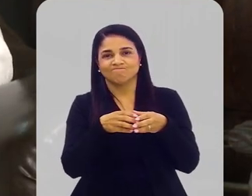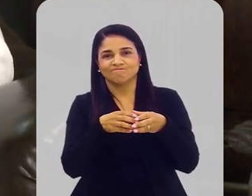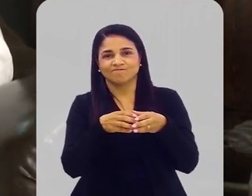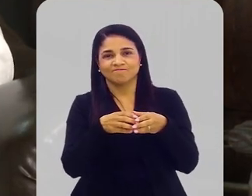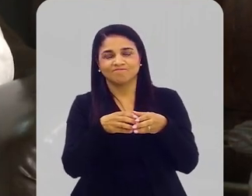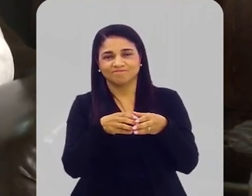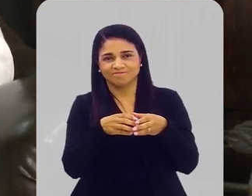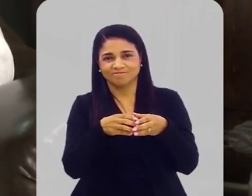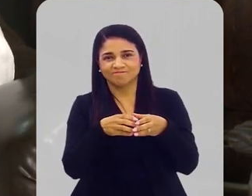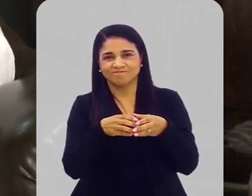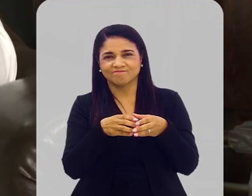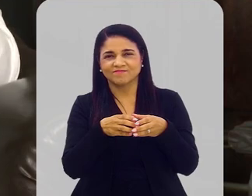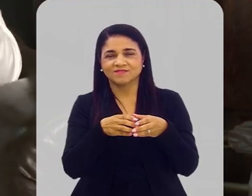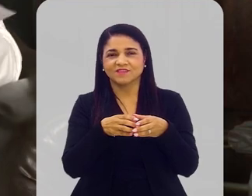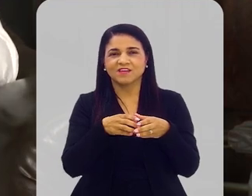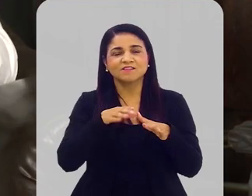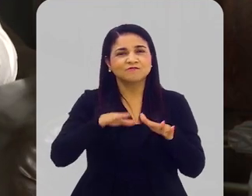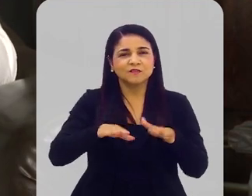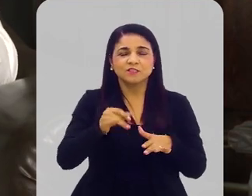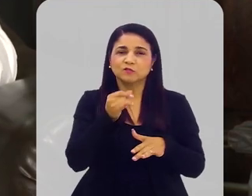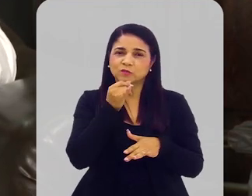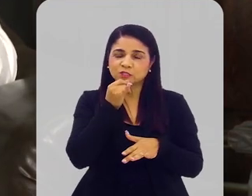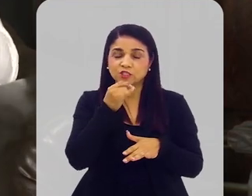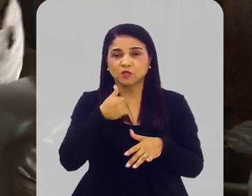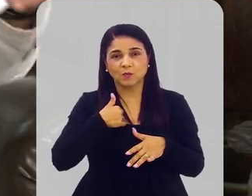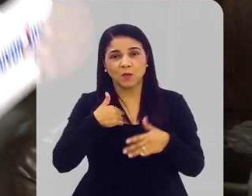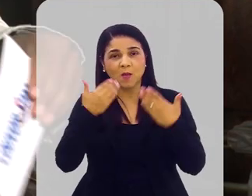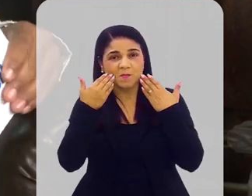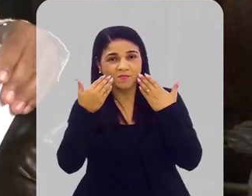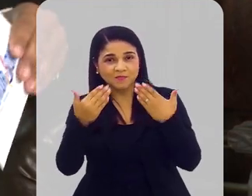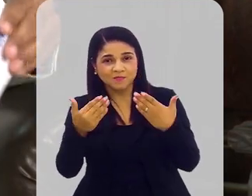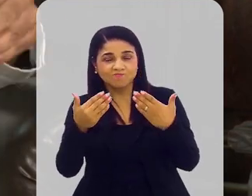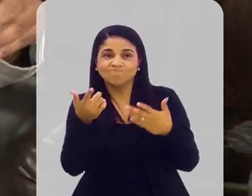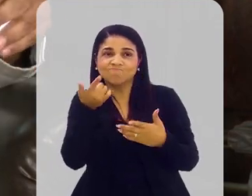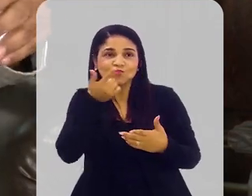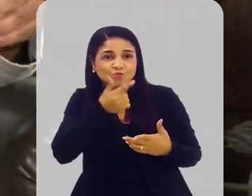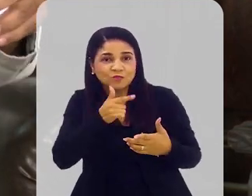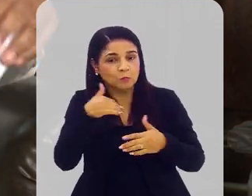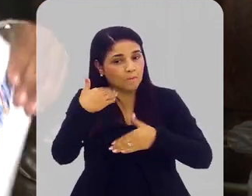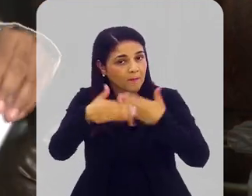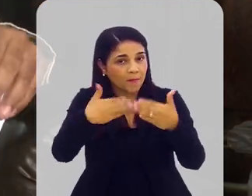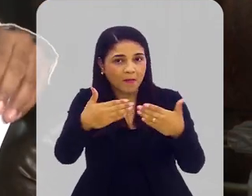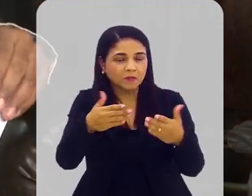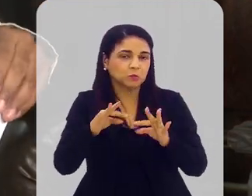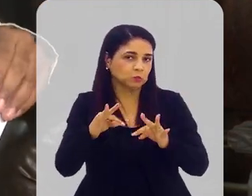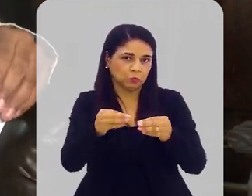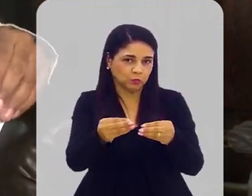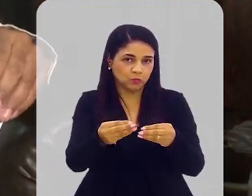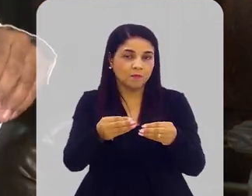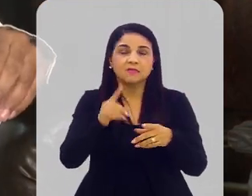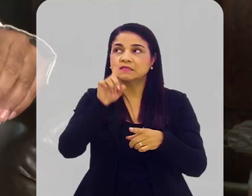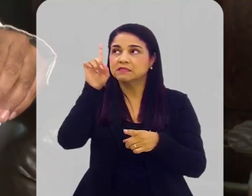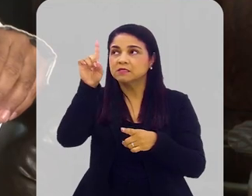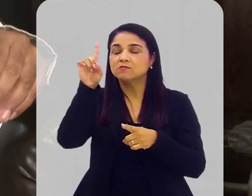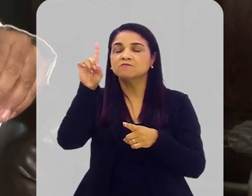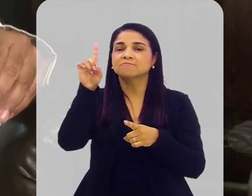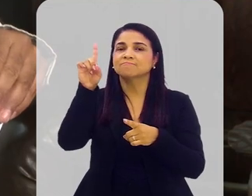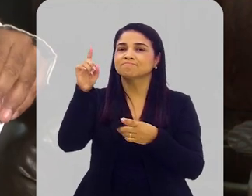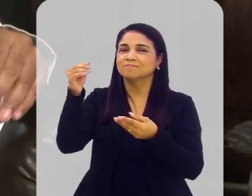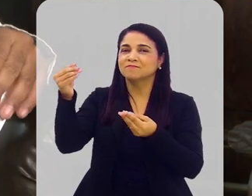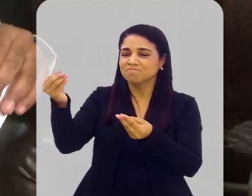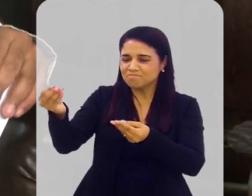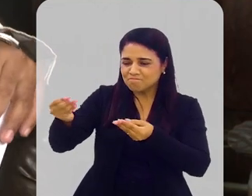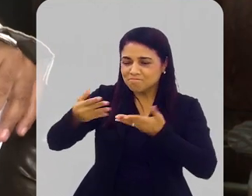é muito fechada. Às vezes a gente se entristece, eu como apresentador, de ainda não poder fazer muita coisa, mas eu já estou vendo que Deus está